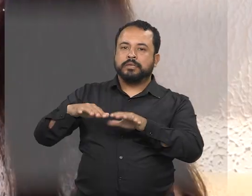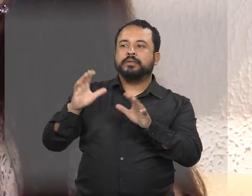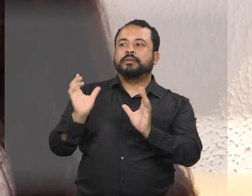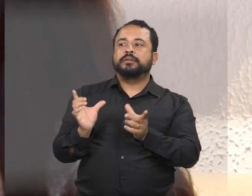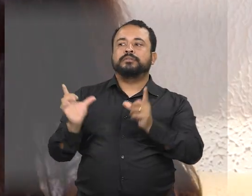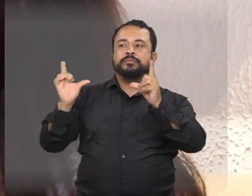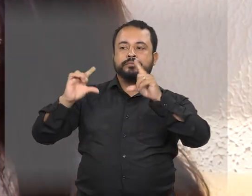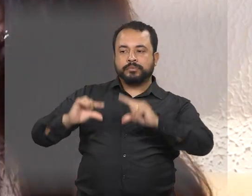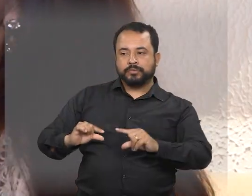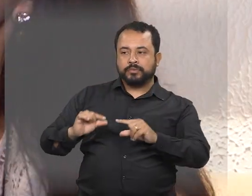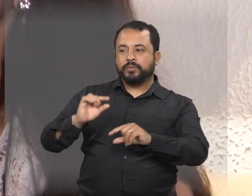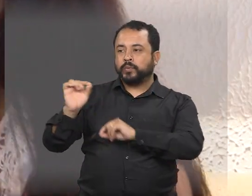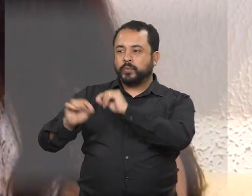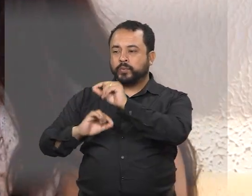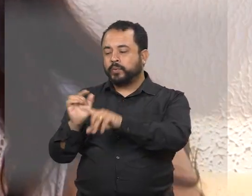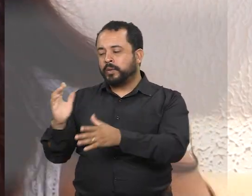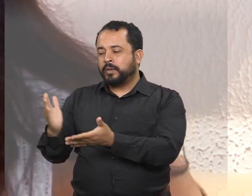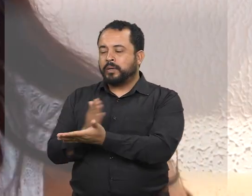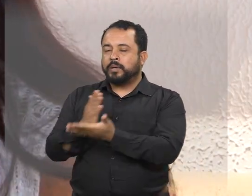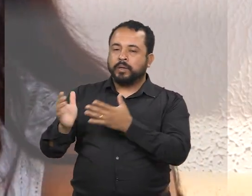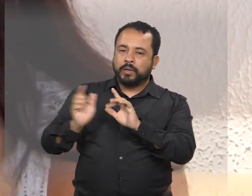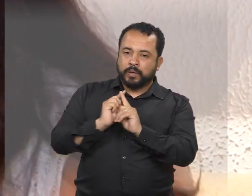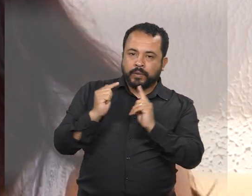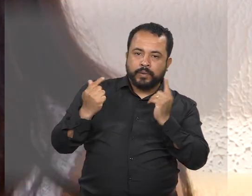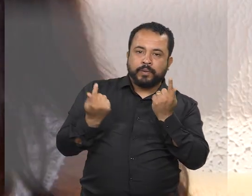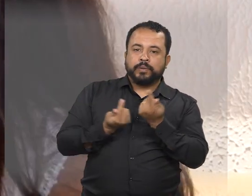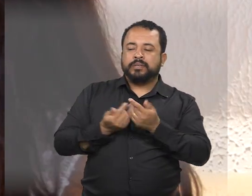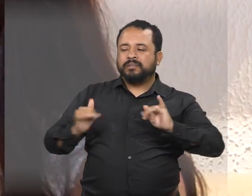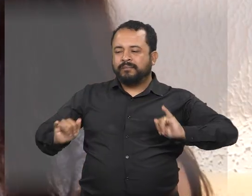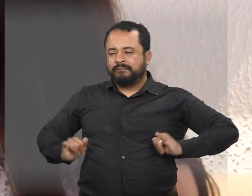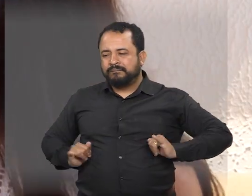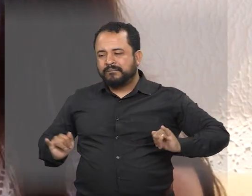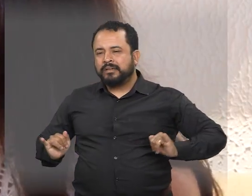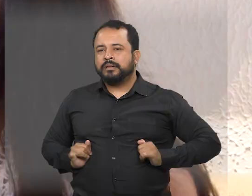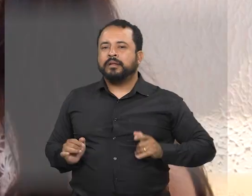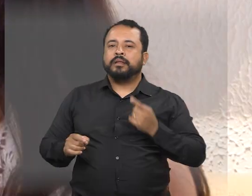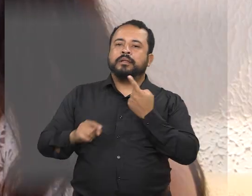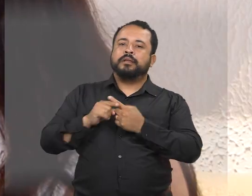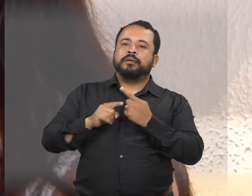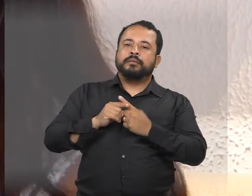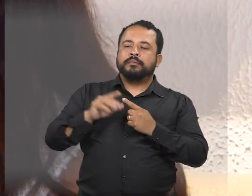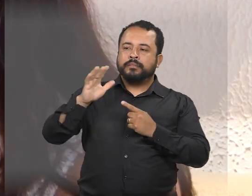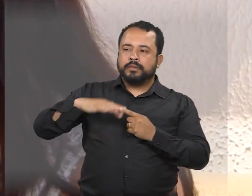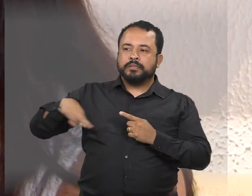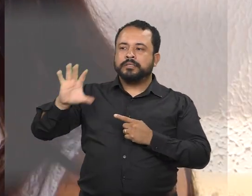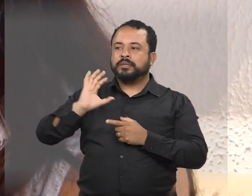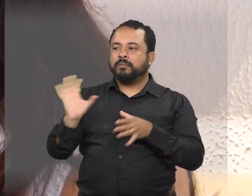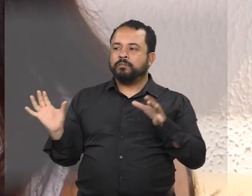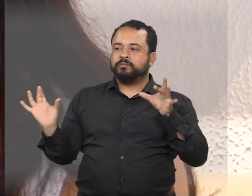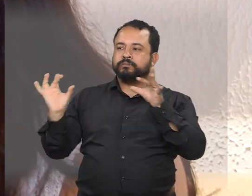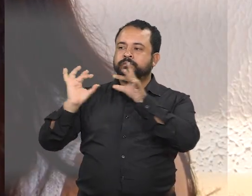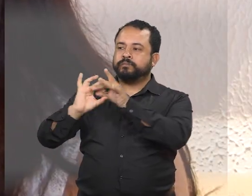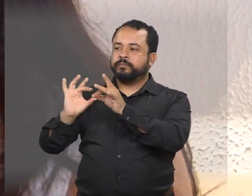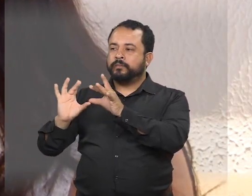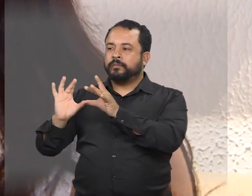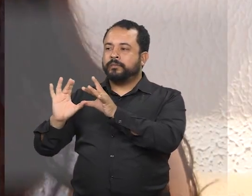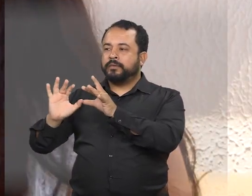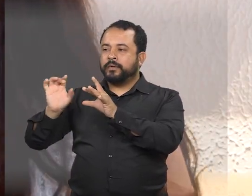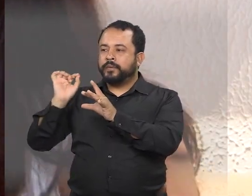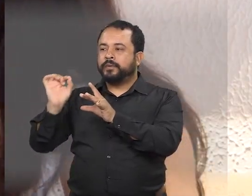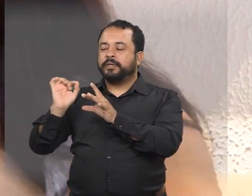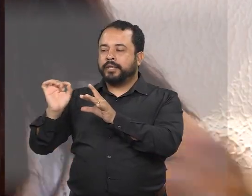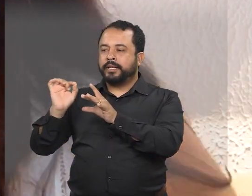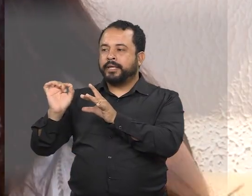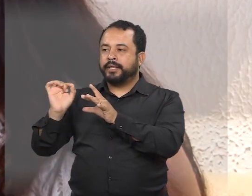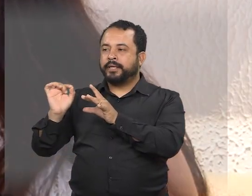diminuição do número de praticantes, alguns grupos, né, os coletivos sofreram mais com isso, porque existiam laços afetivos que se